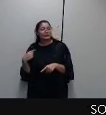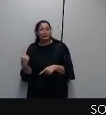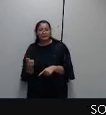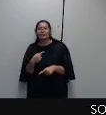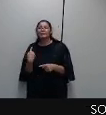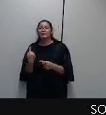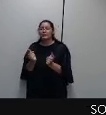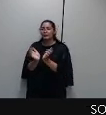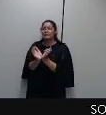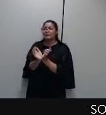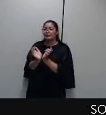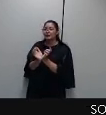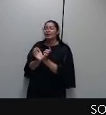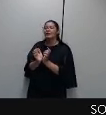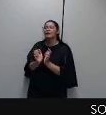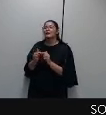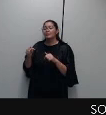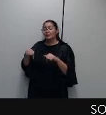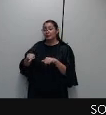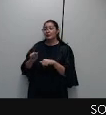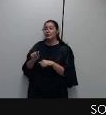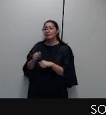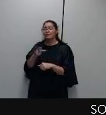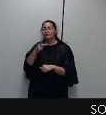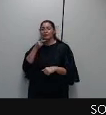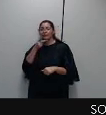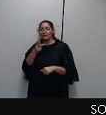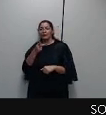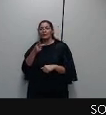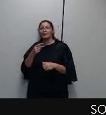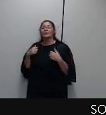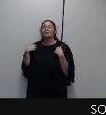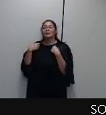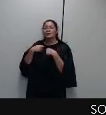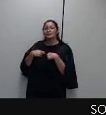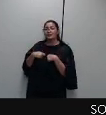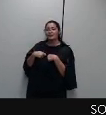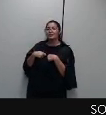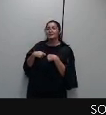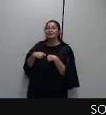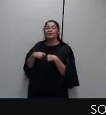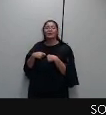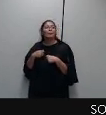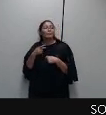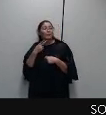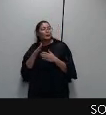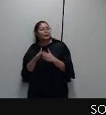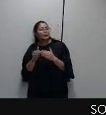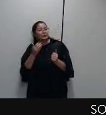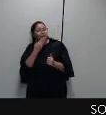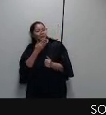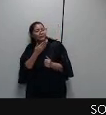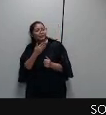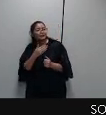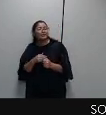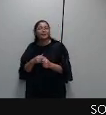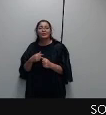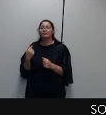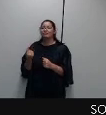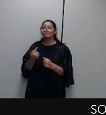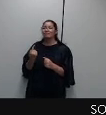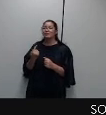nele também na minha casa pelo Ministro Benedito Gonçalves eu vou pedir licença para parar em nome da